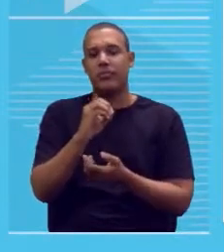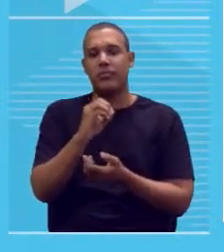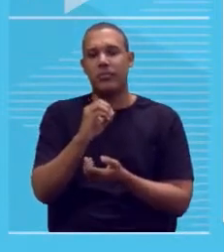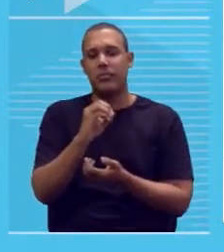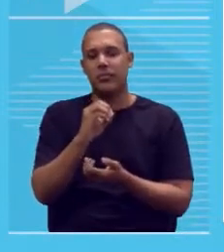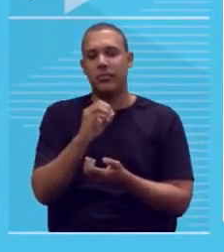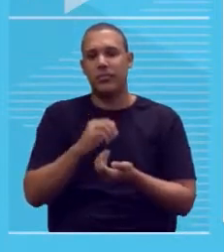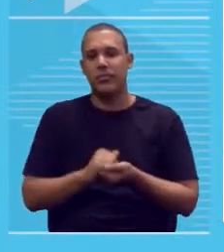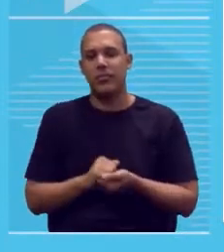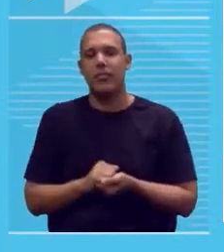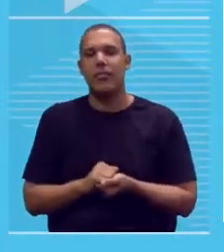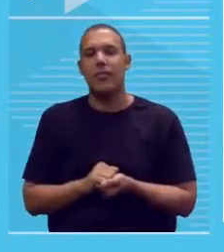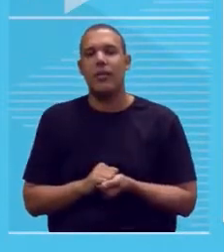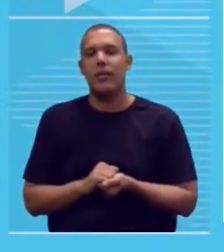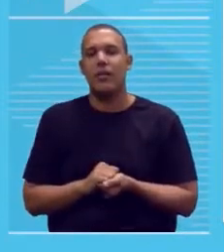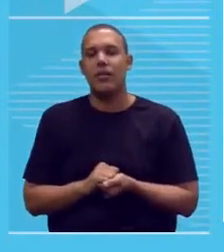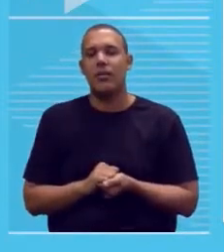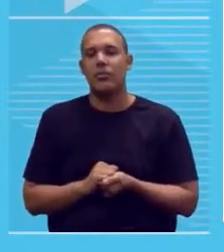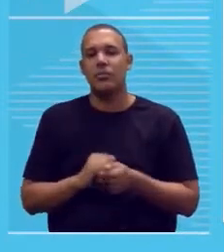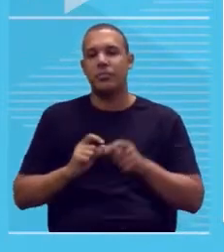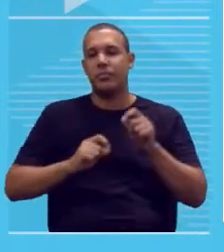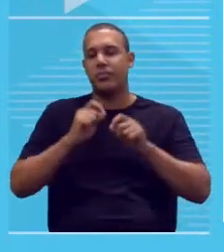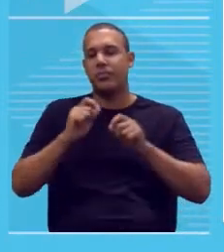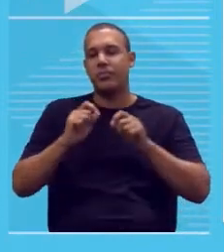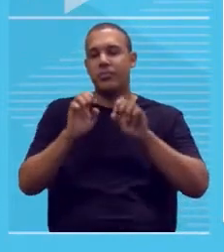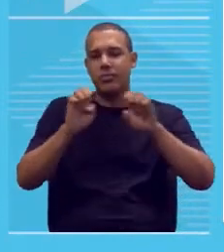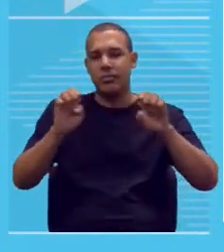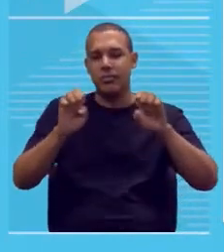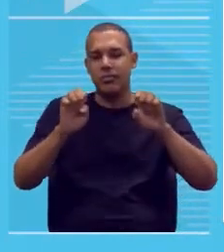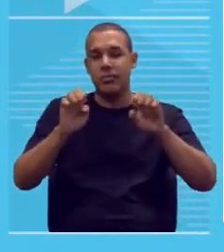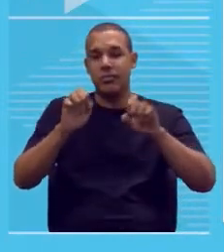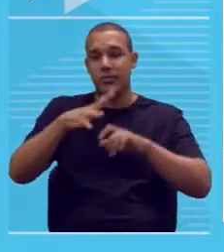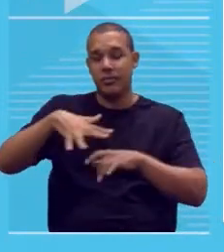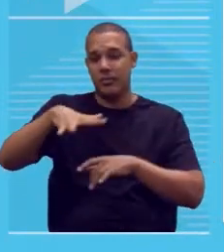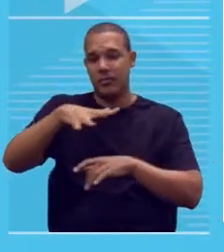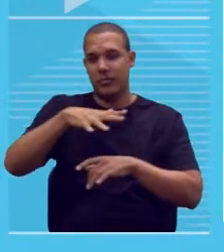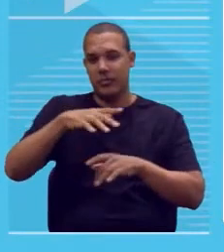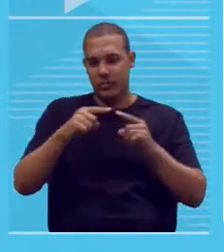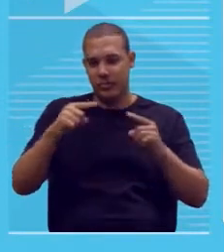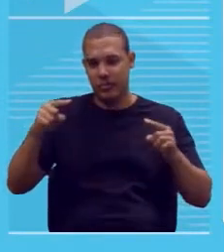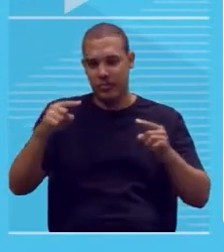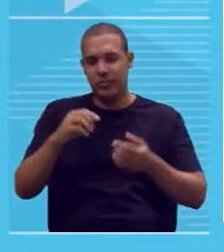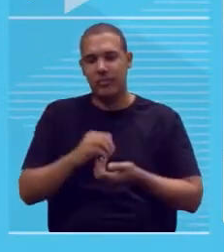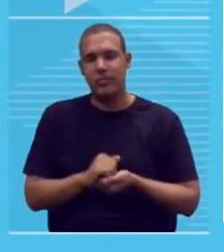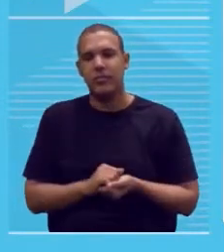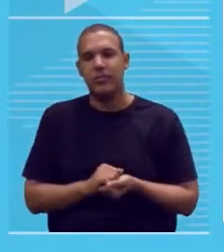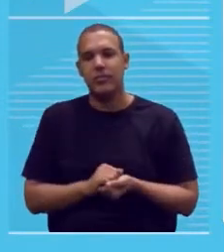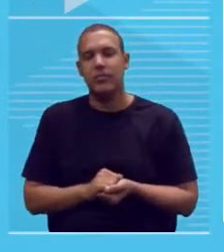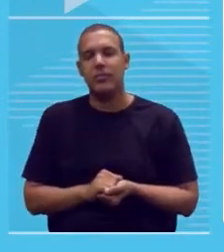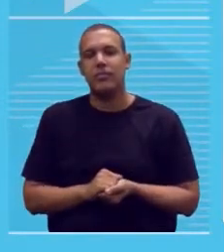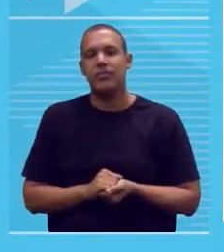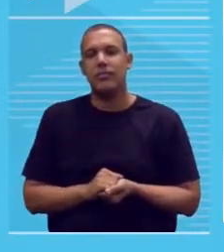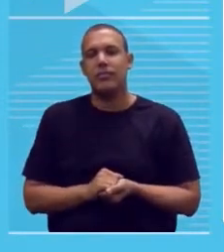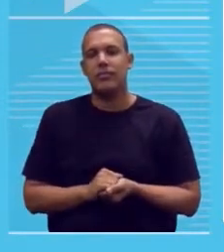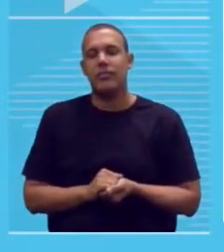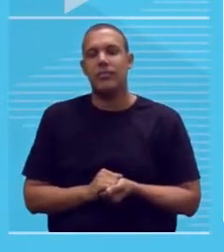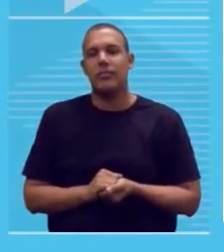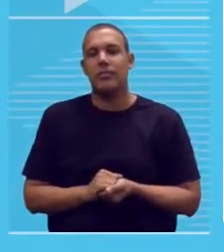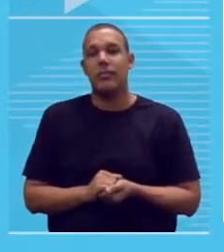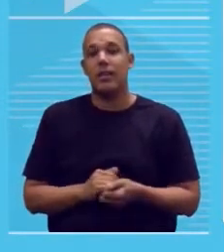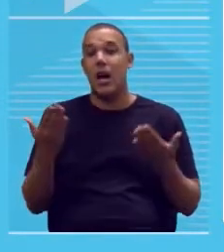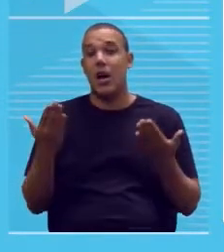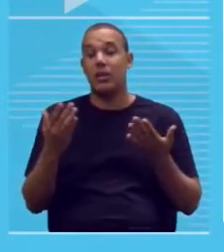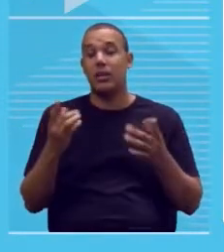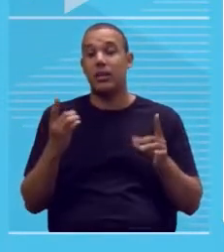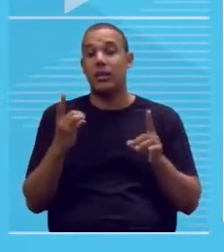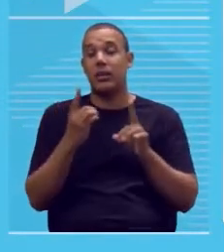nós obtemos representa para a gente a equação geral da reta. Lembrou lá? E agora, professor? A gente está buscando agora